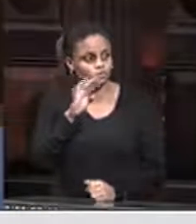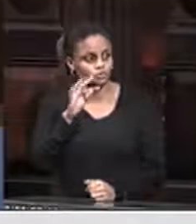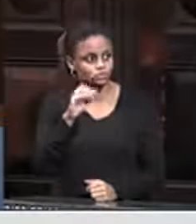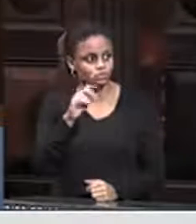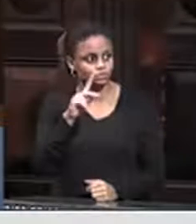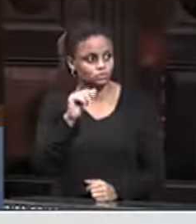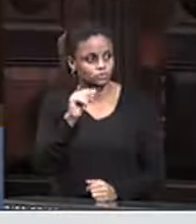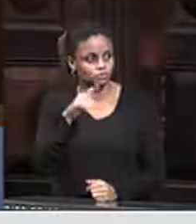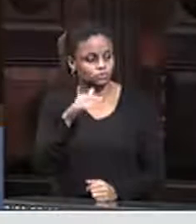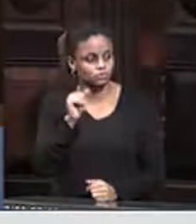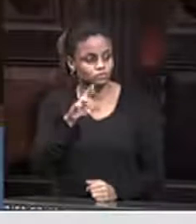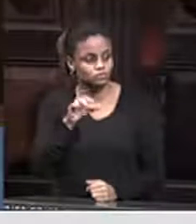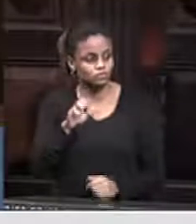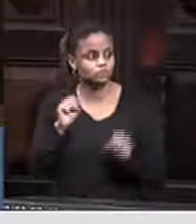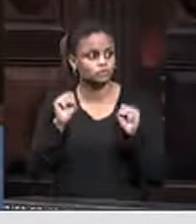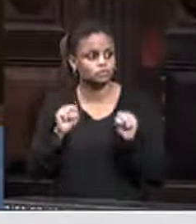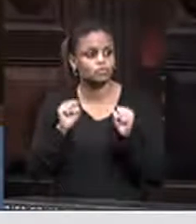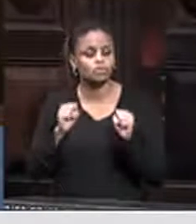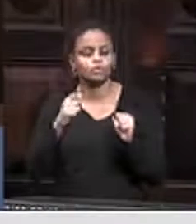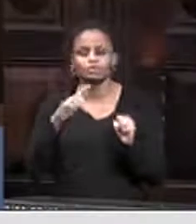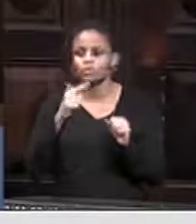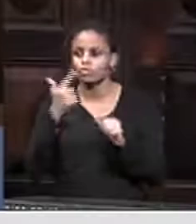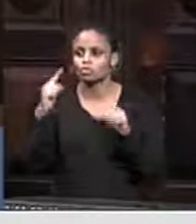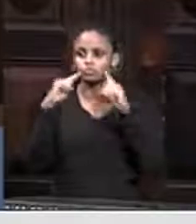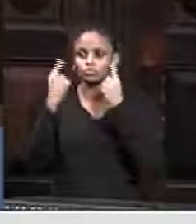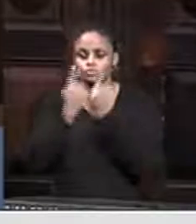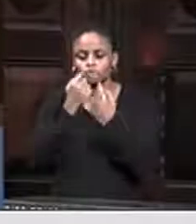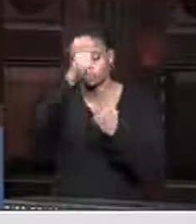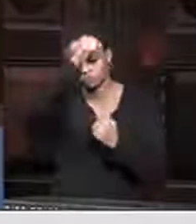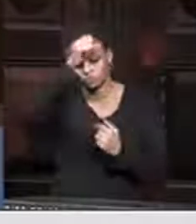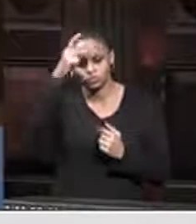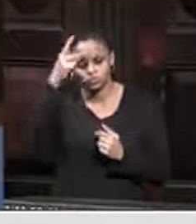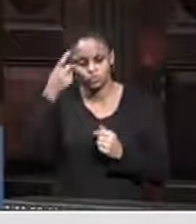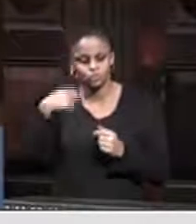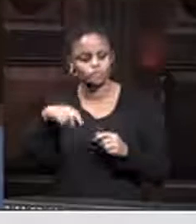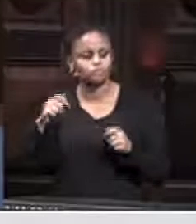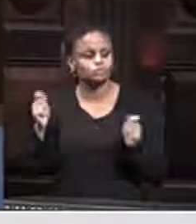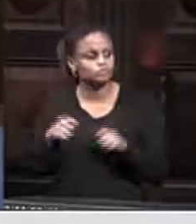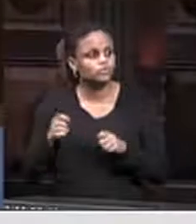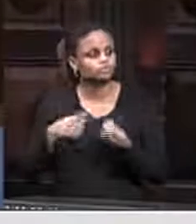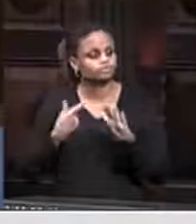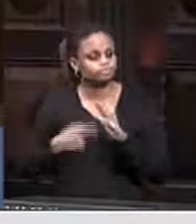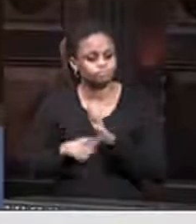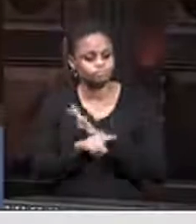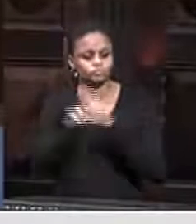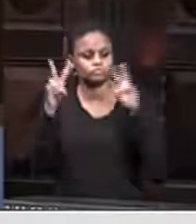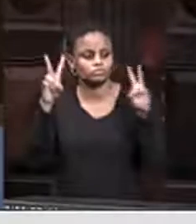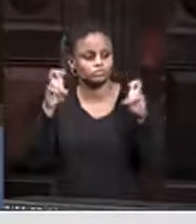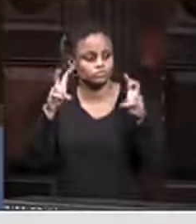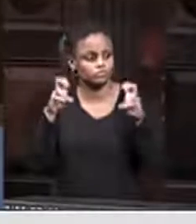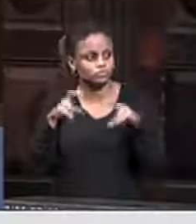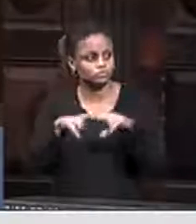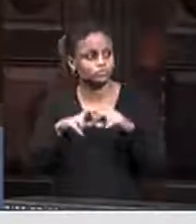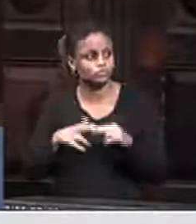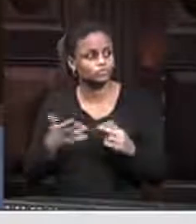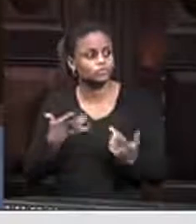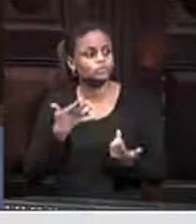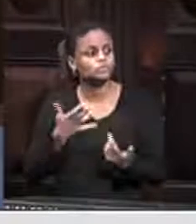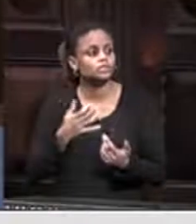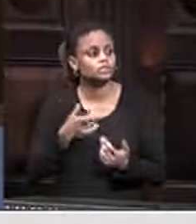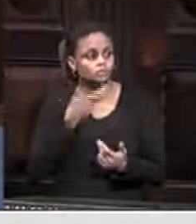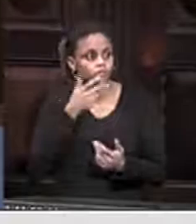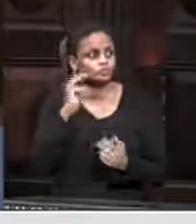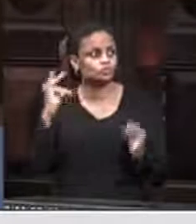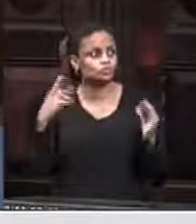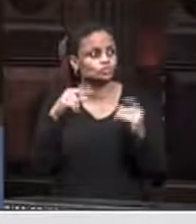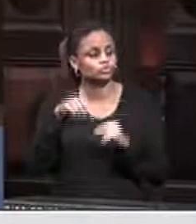nova audiência pública para que nós possamos nos aprofundar sobre o tema. Por isso, gostaria de dizer a todos aqui presentes